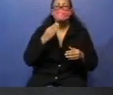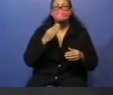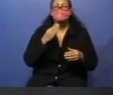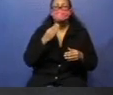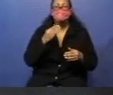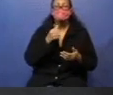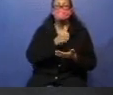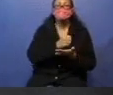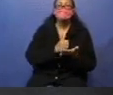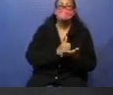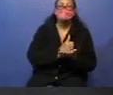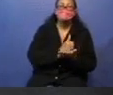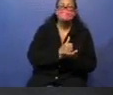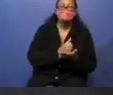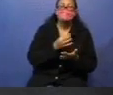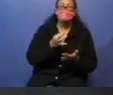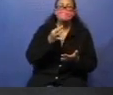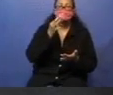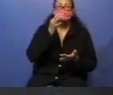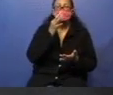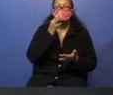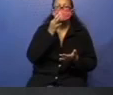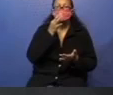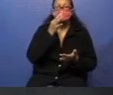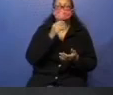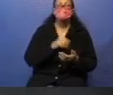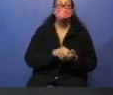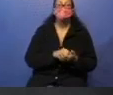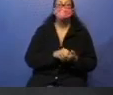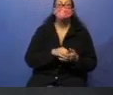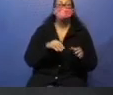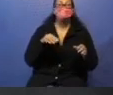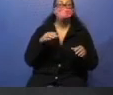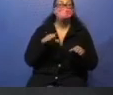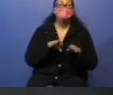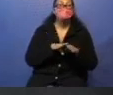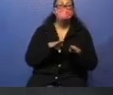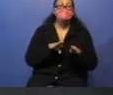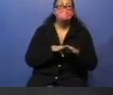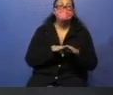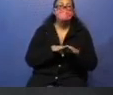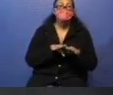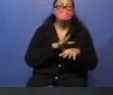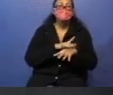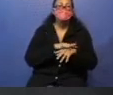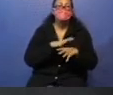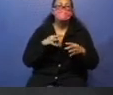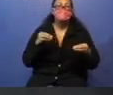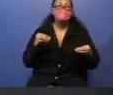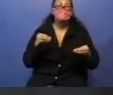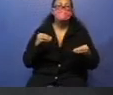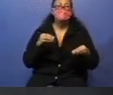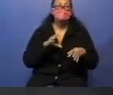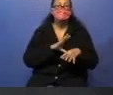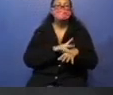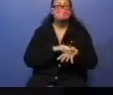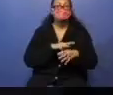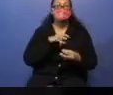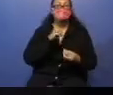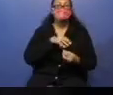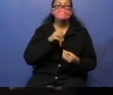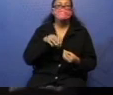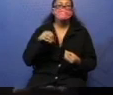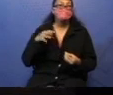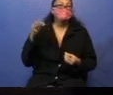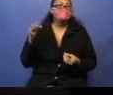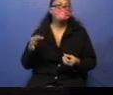como então o fungo é importante. Ele também cura a doença. Quer dizer, é o fungo certo que